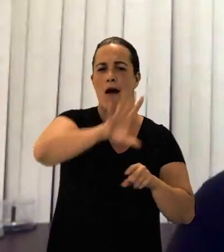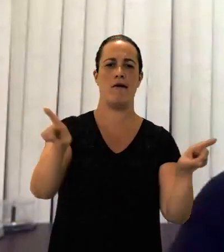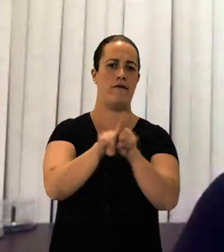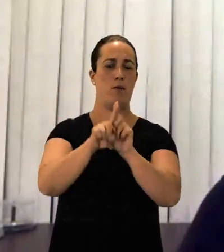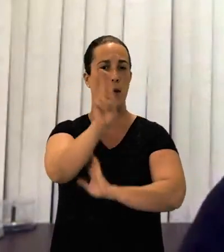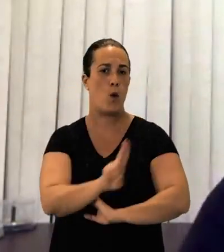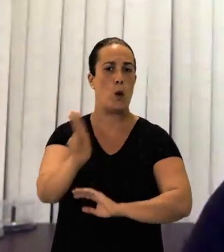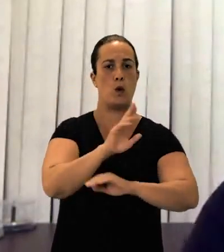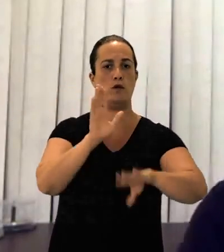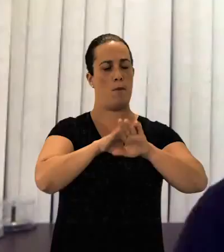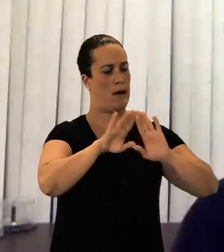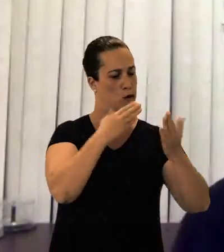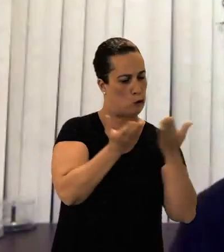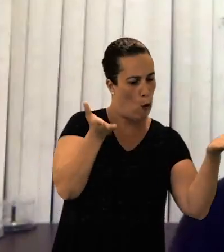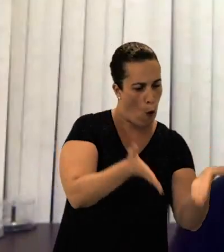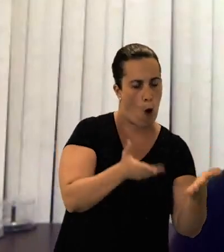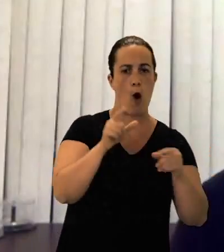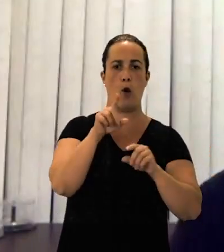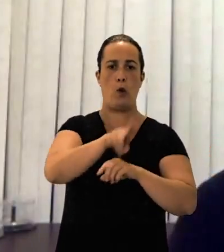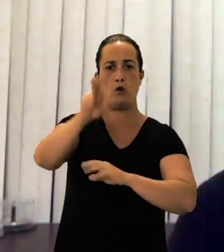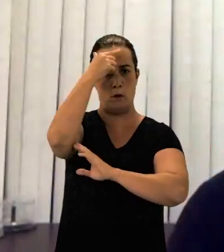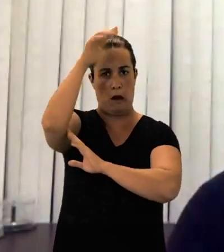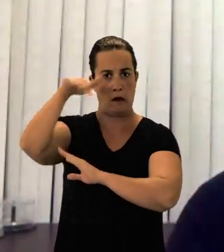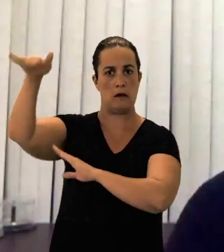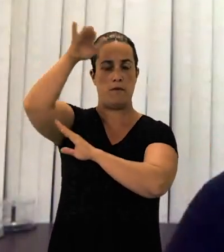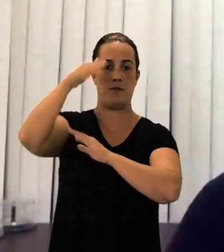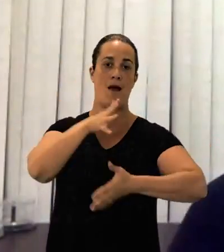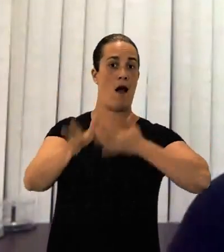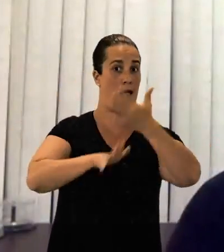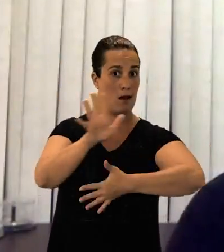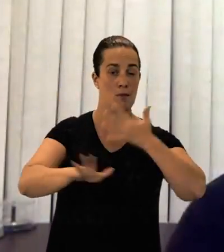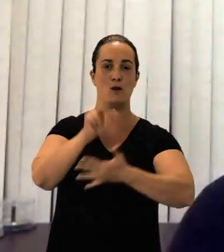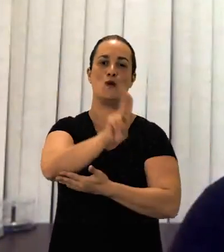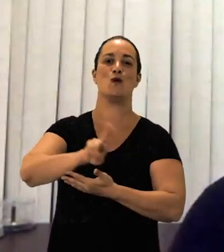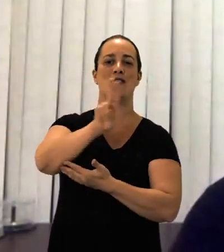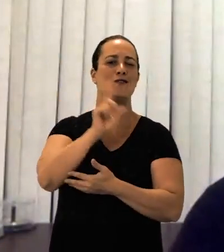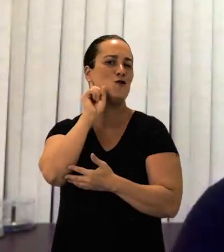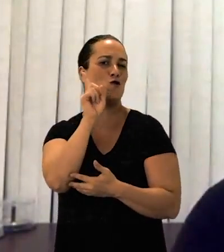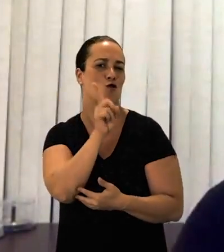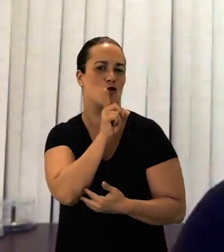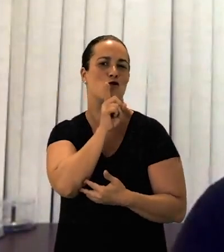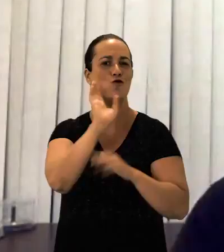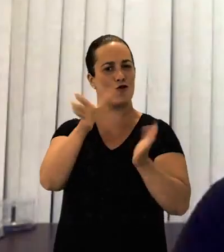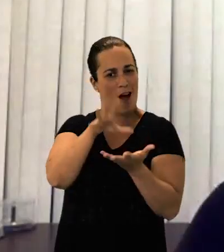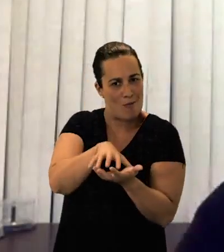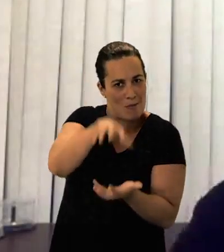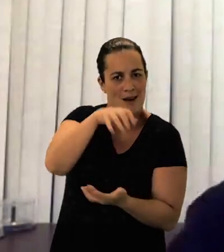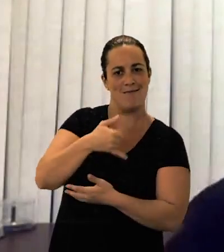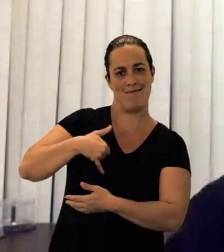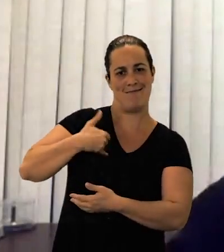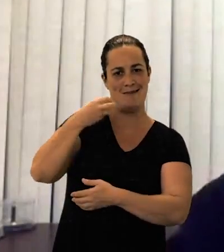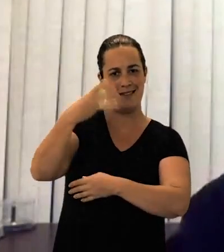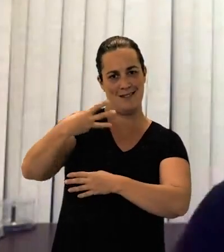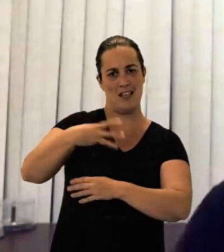de uso mais de nível escolar, uso mais acadêmico, aquela Libras que é utilizada pelos surdos já de mais da terceira idade, que muitas